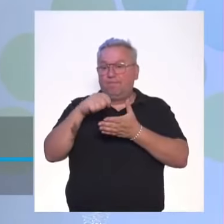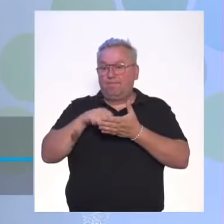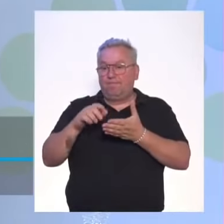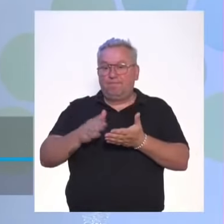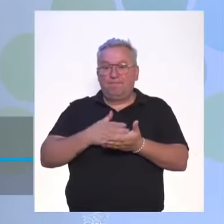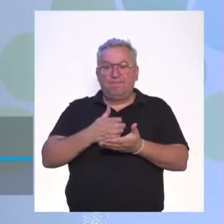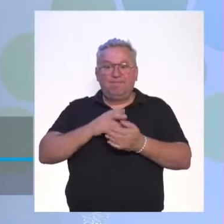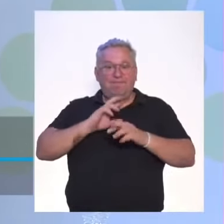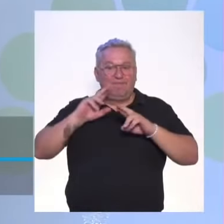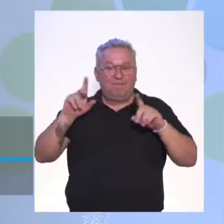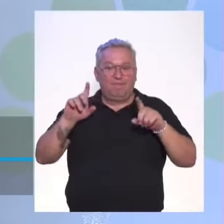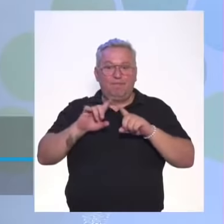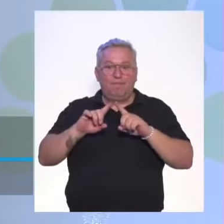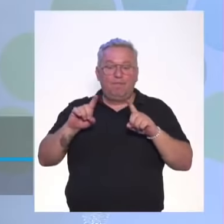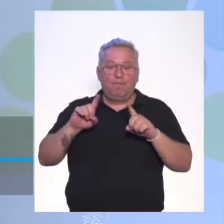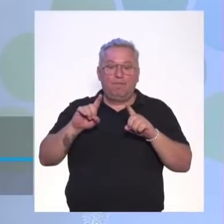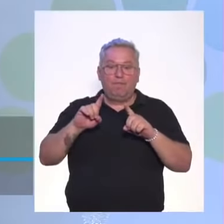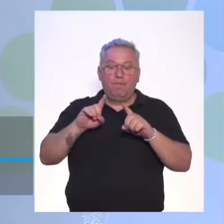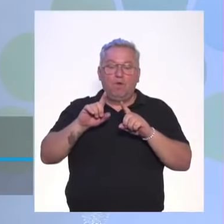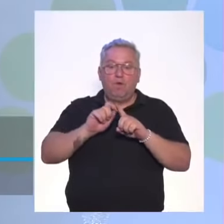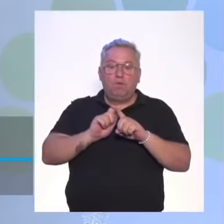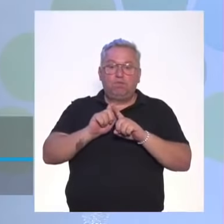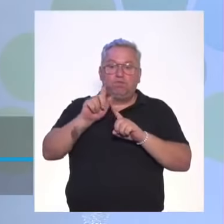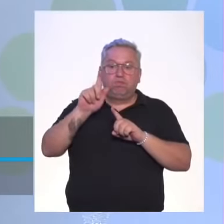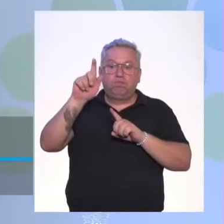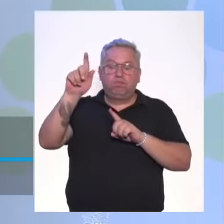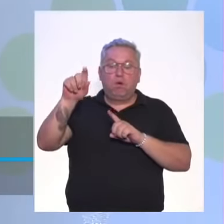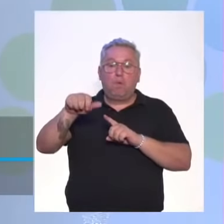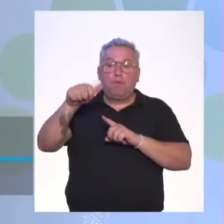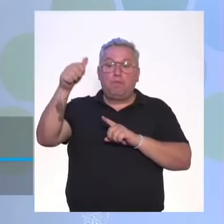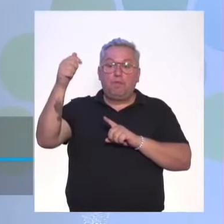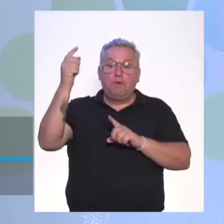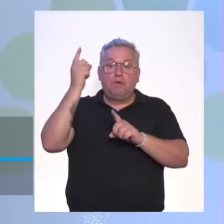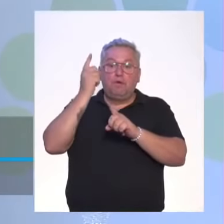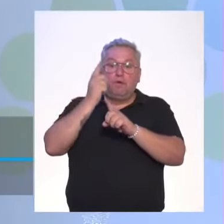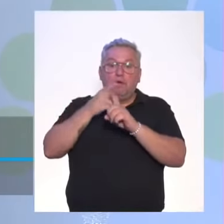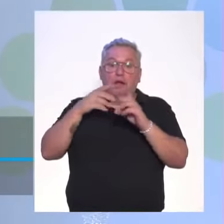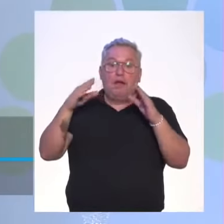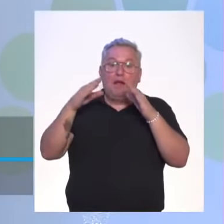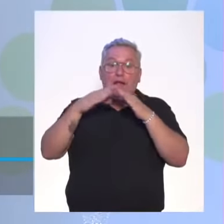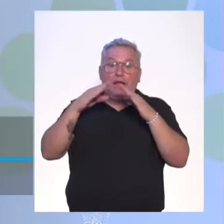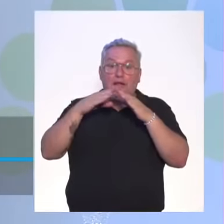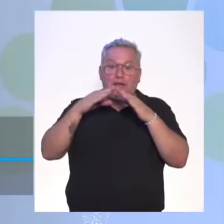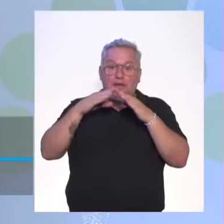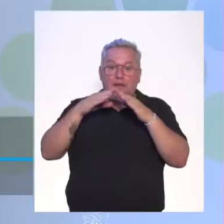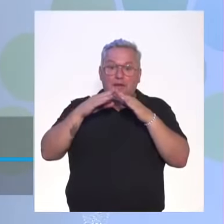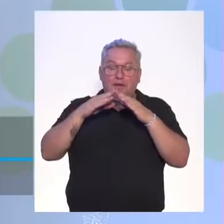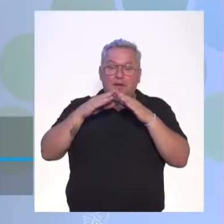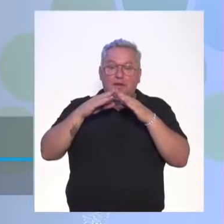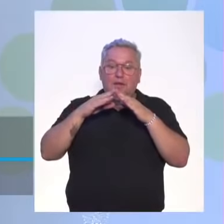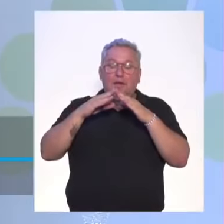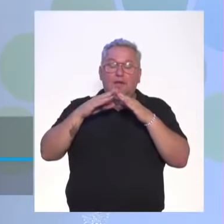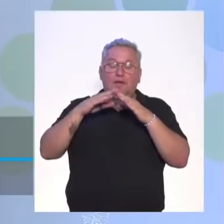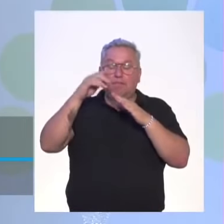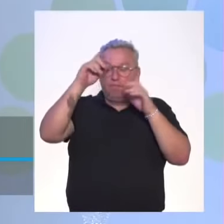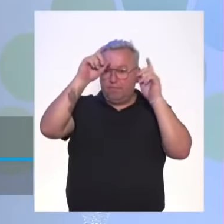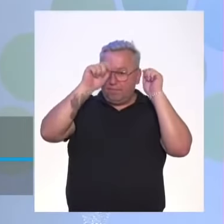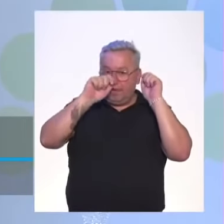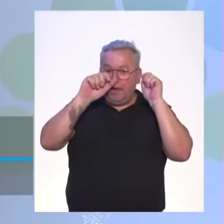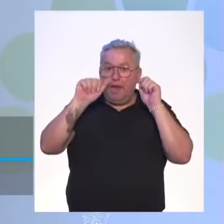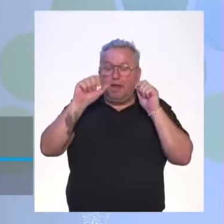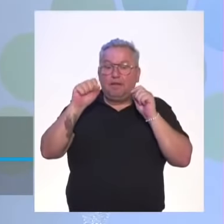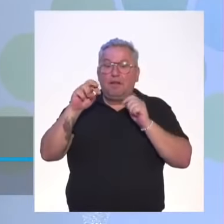livros e o astrônomo o primeiro a descobrir a casa do Pequeno Príncipe o asteroide b612